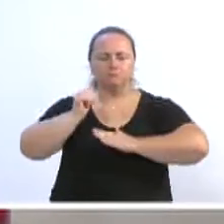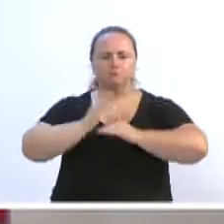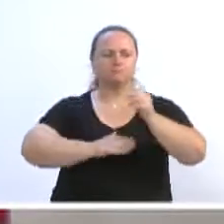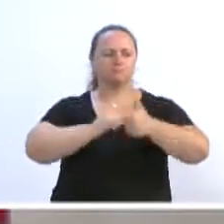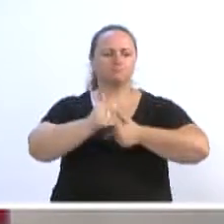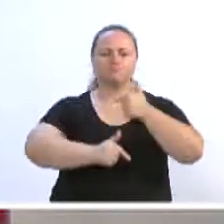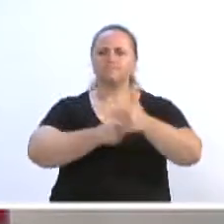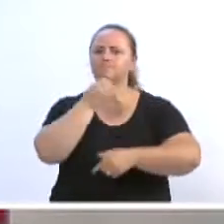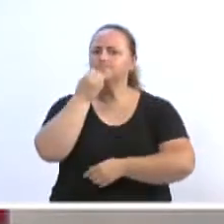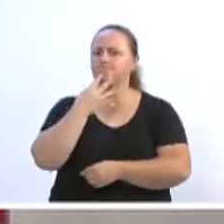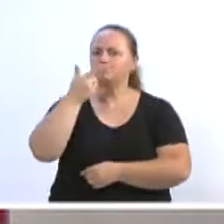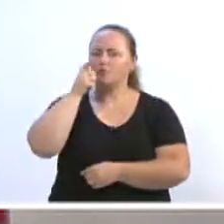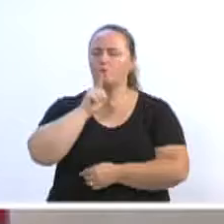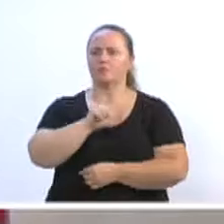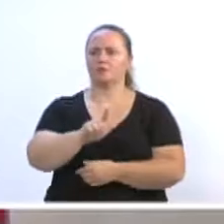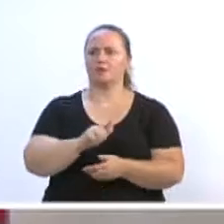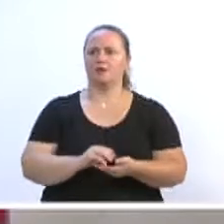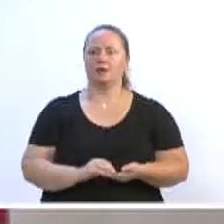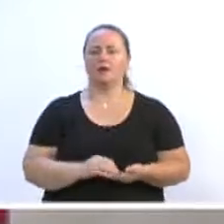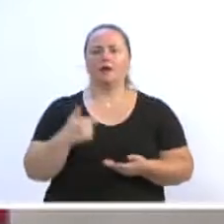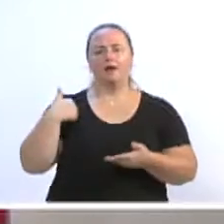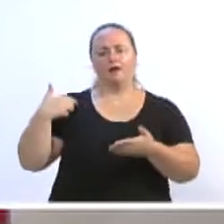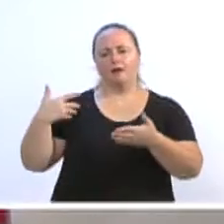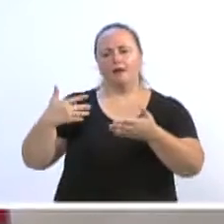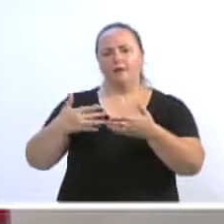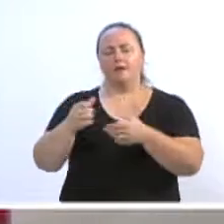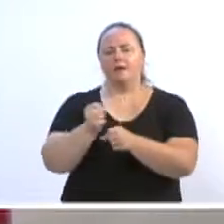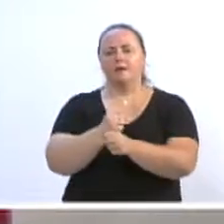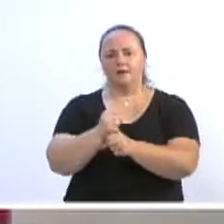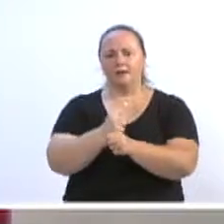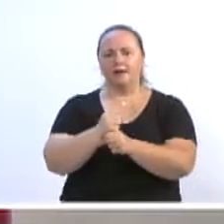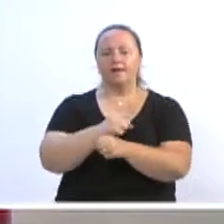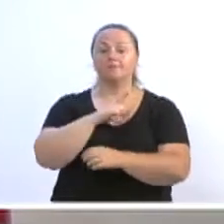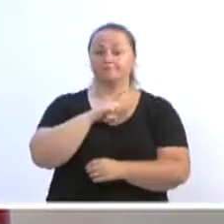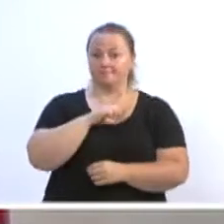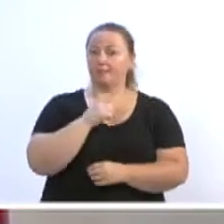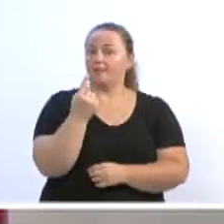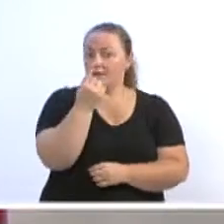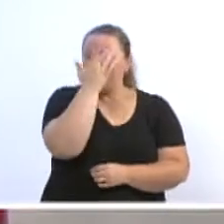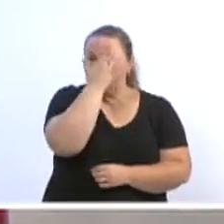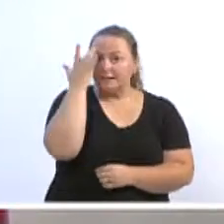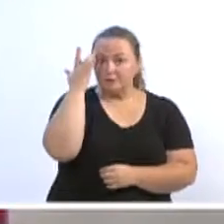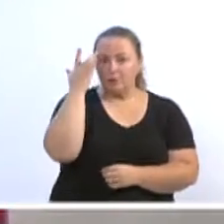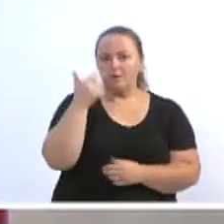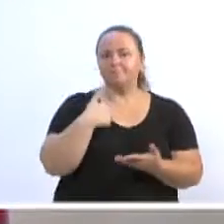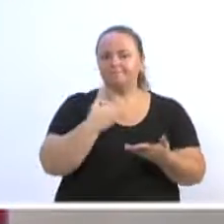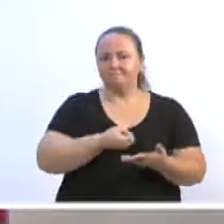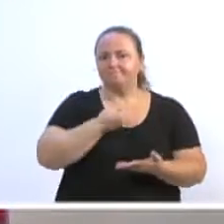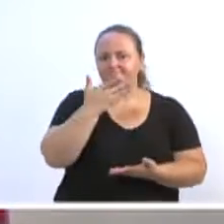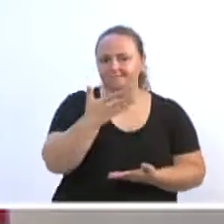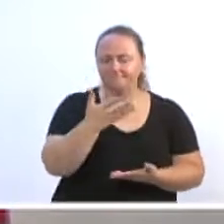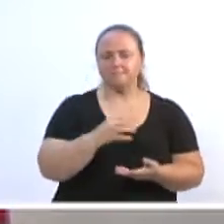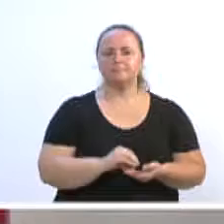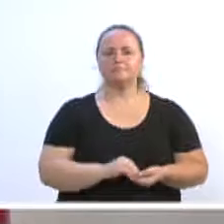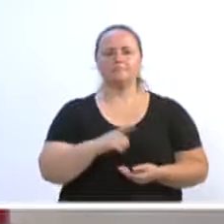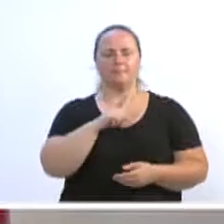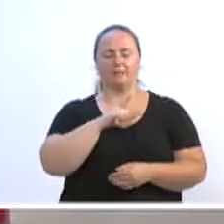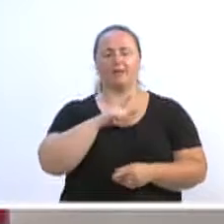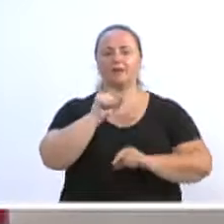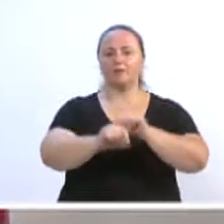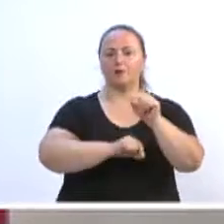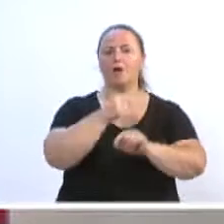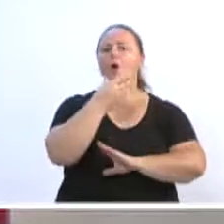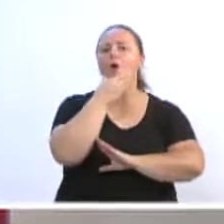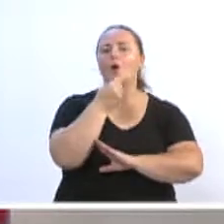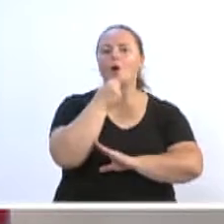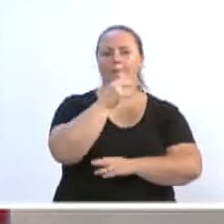citar alguns casos que eu ouvi ao longo desses anos. Um deles, vereador Yantes Mantal, é de uma filha de um agricultor lá da